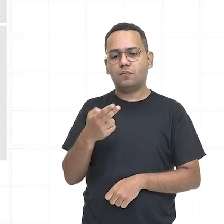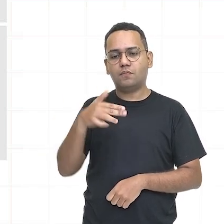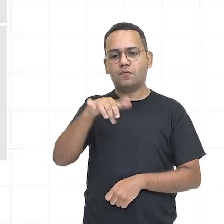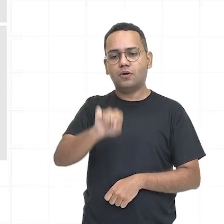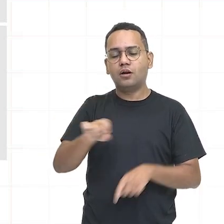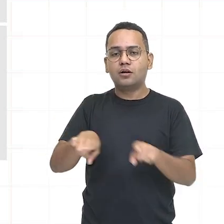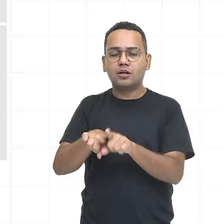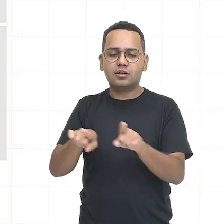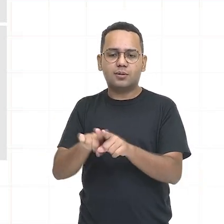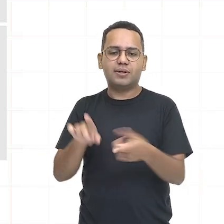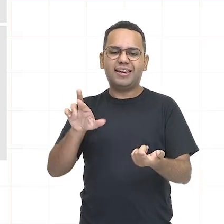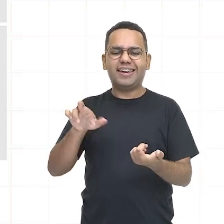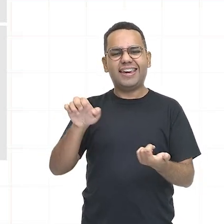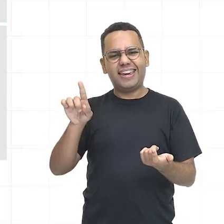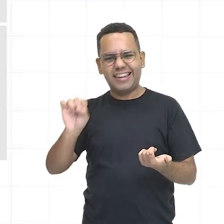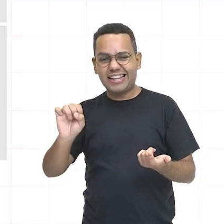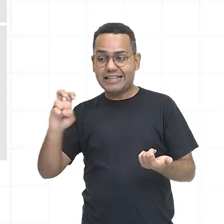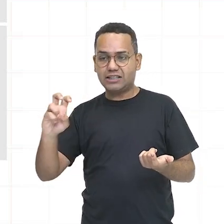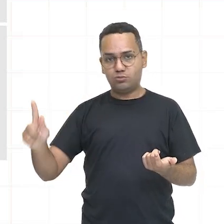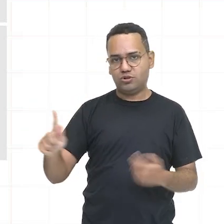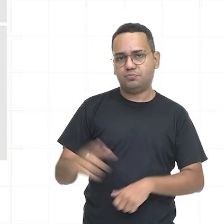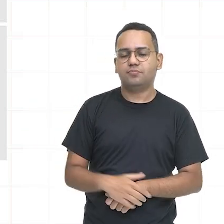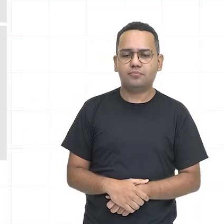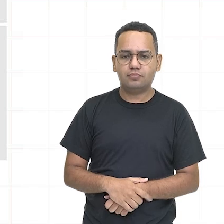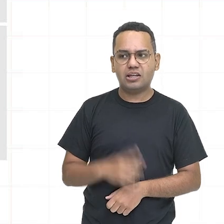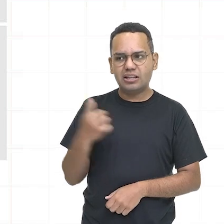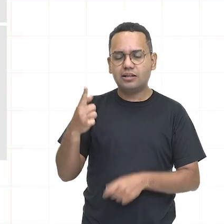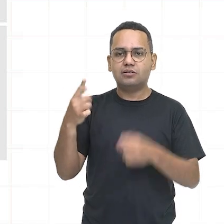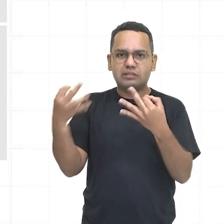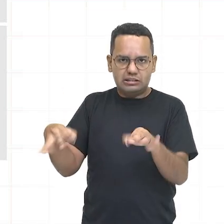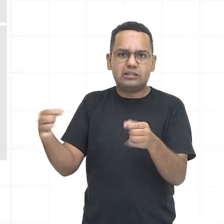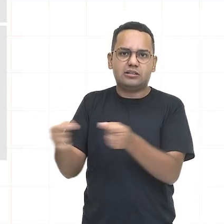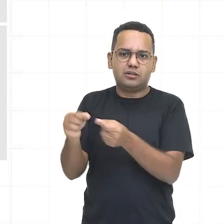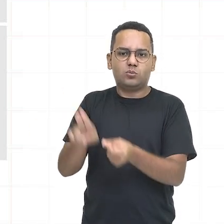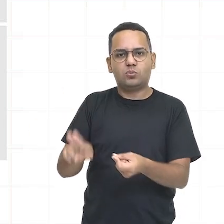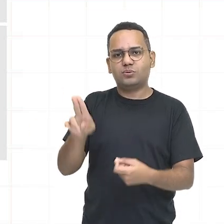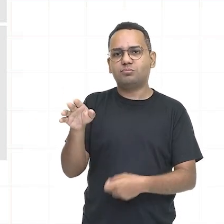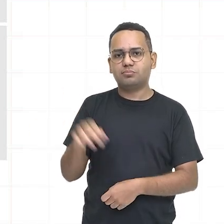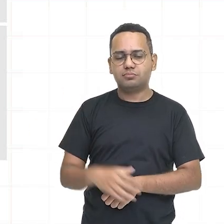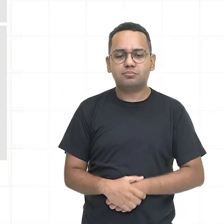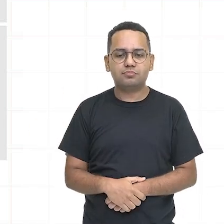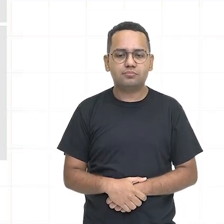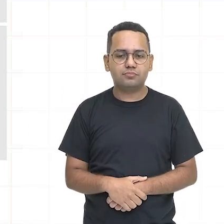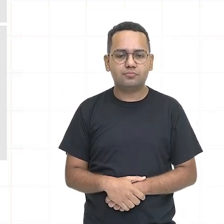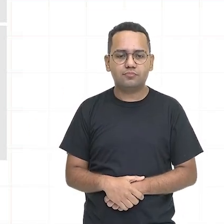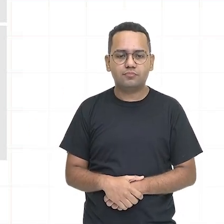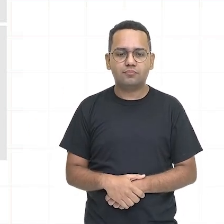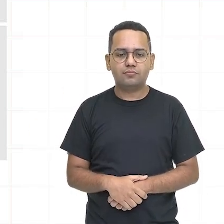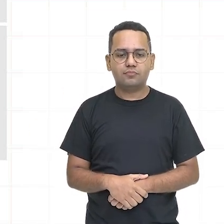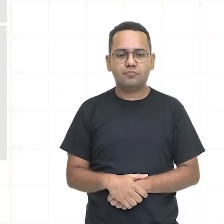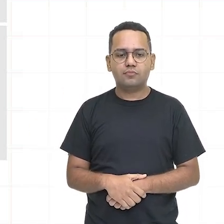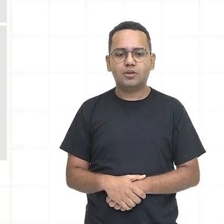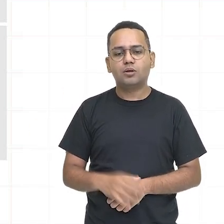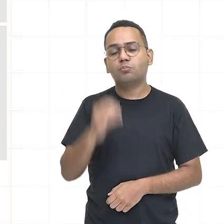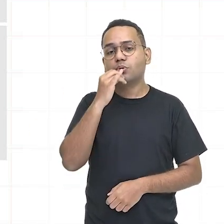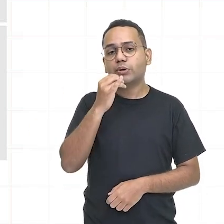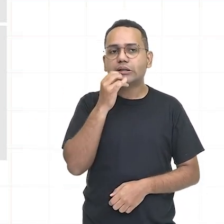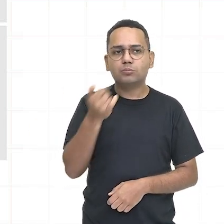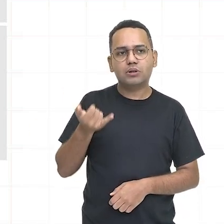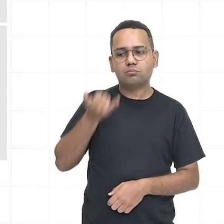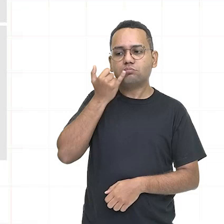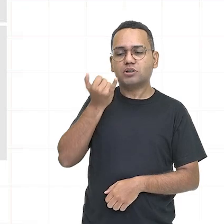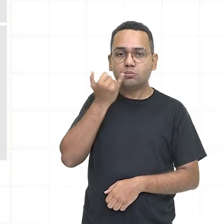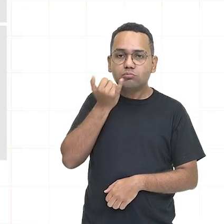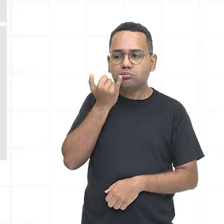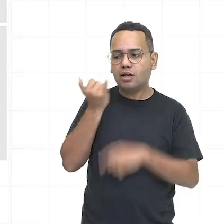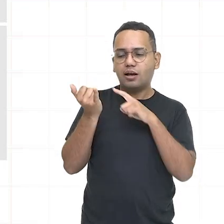5G, né? E realmente funciona nesses países asiáticos essas inovações, principalmente ligado aí aos celulares, né,